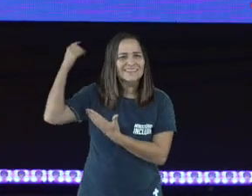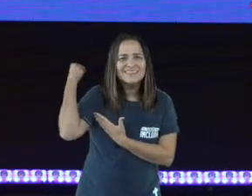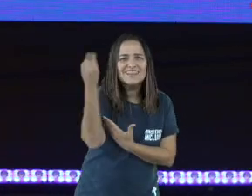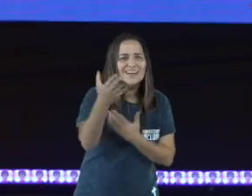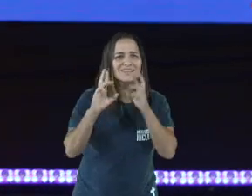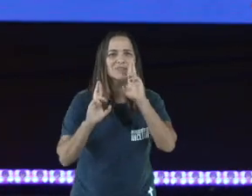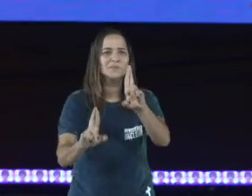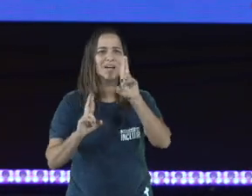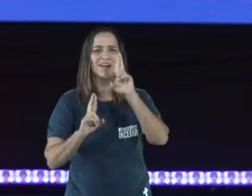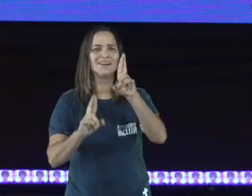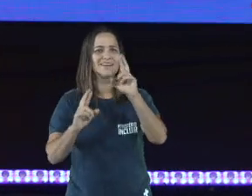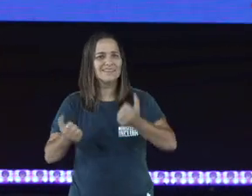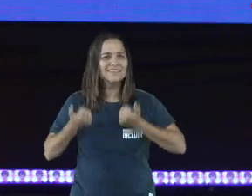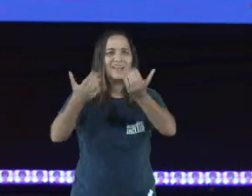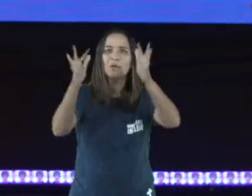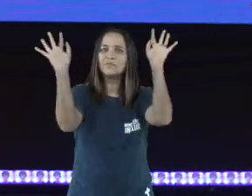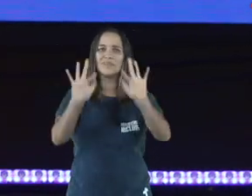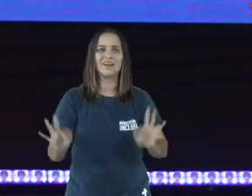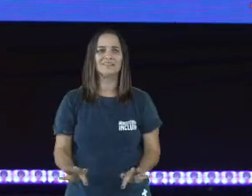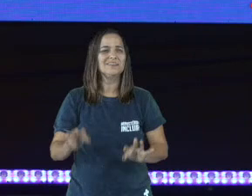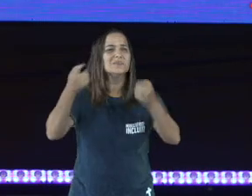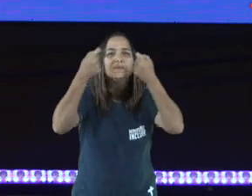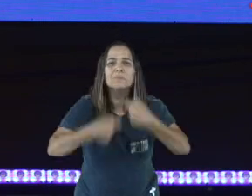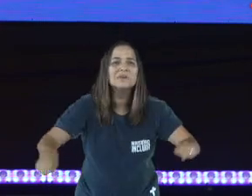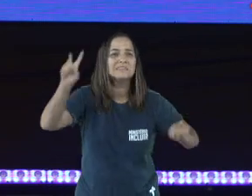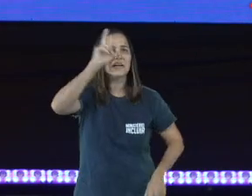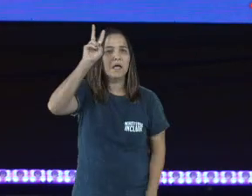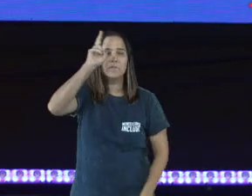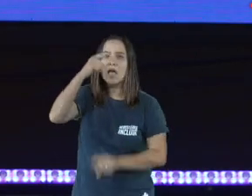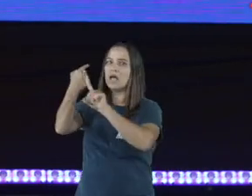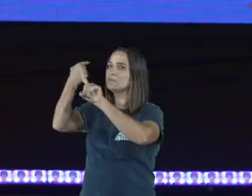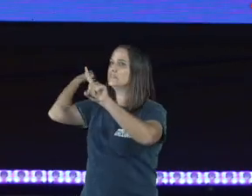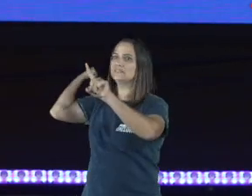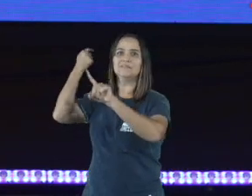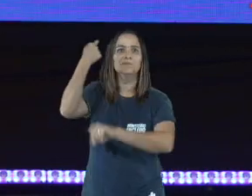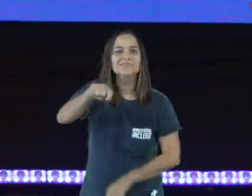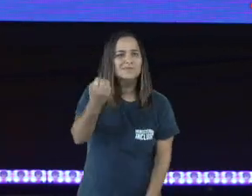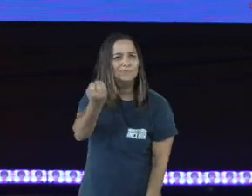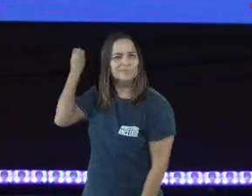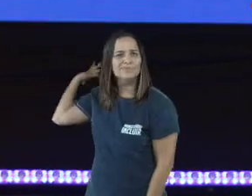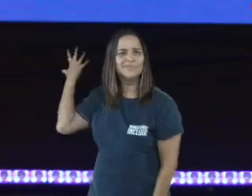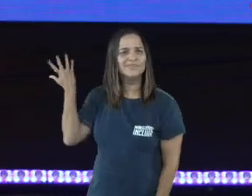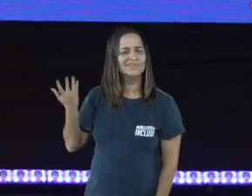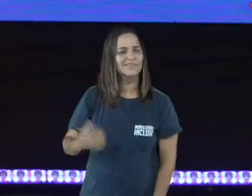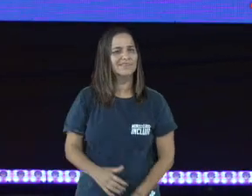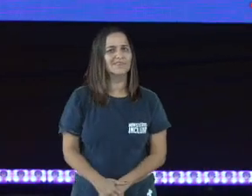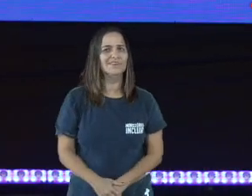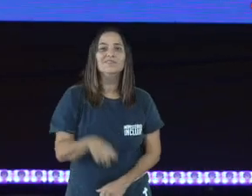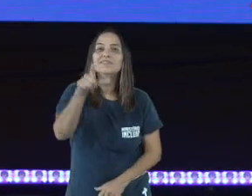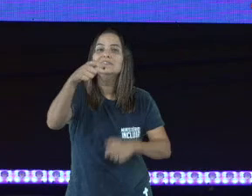se não tem que ficar lembrando que foi se você não pode ter medo do que você tá vendo